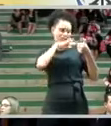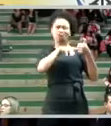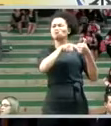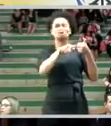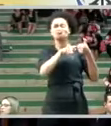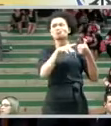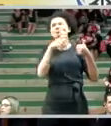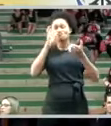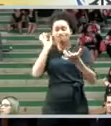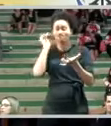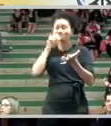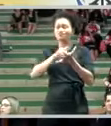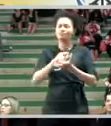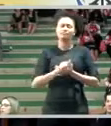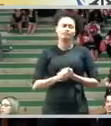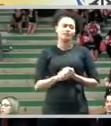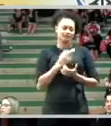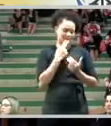Rebai.